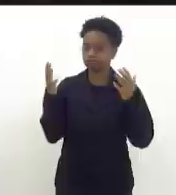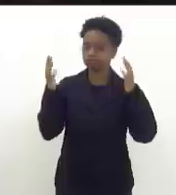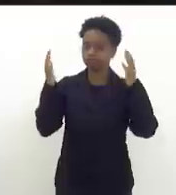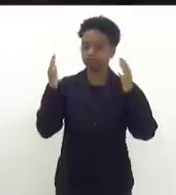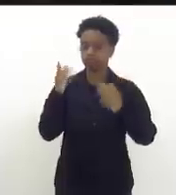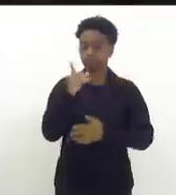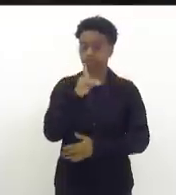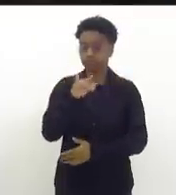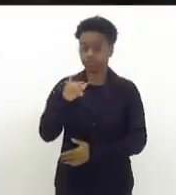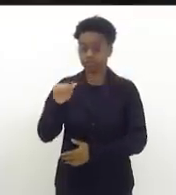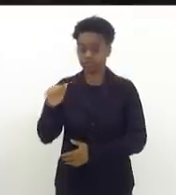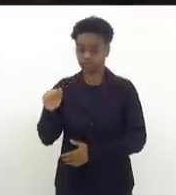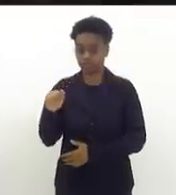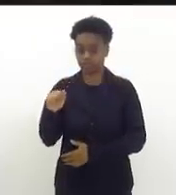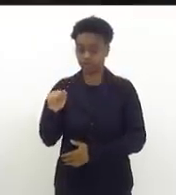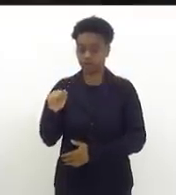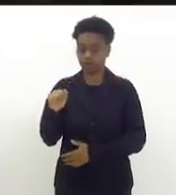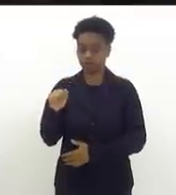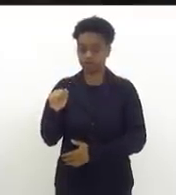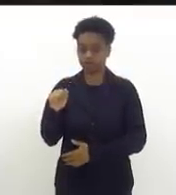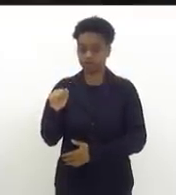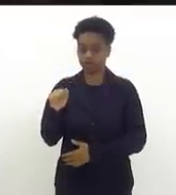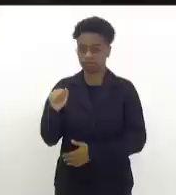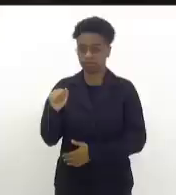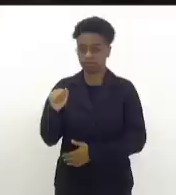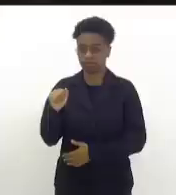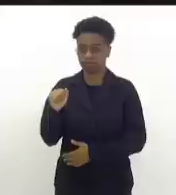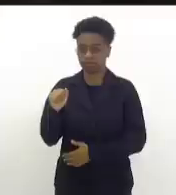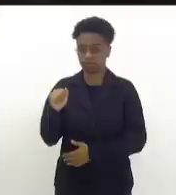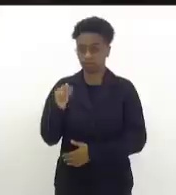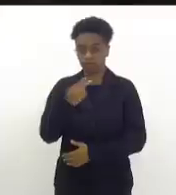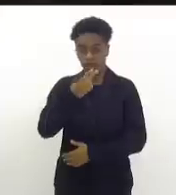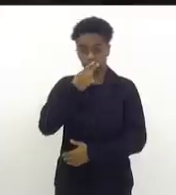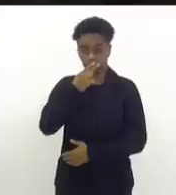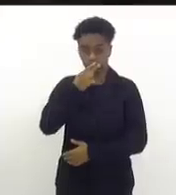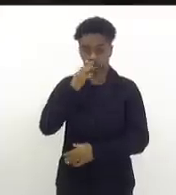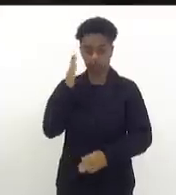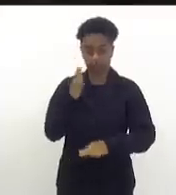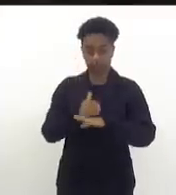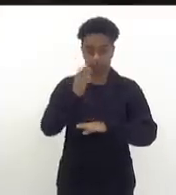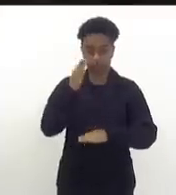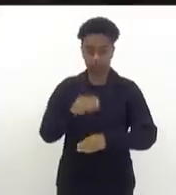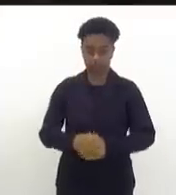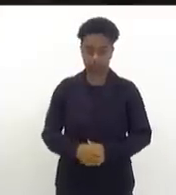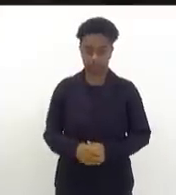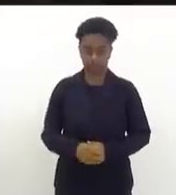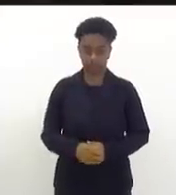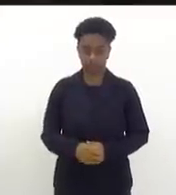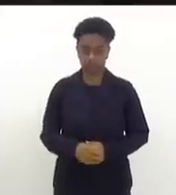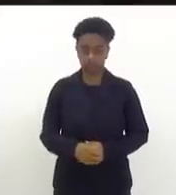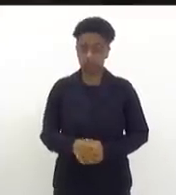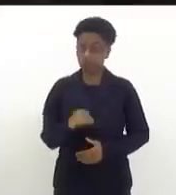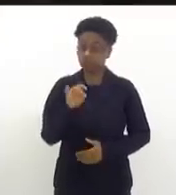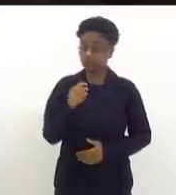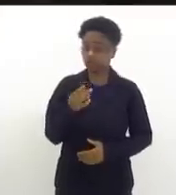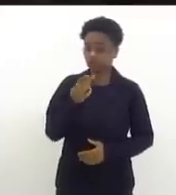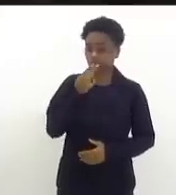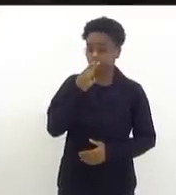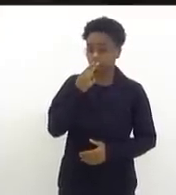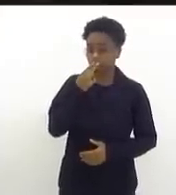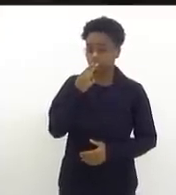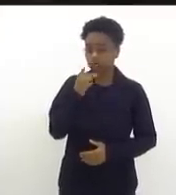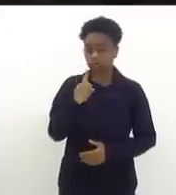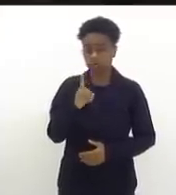o dia de combate ao fumo não ao fumo como uma planta